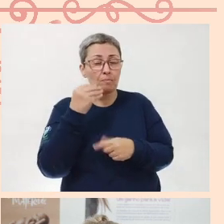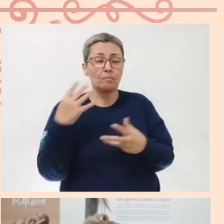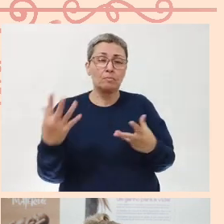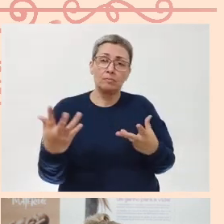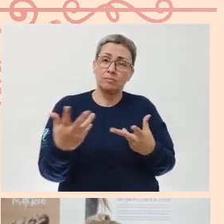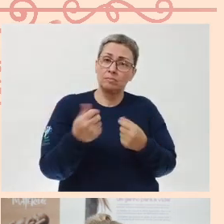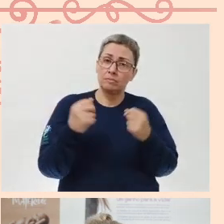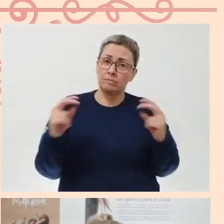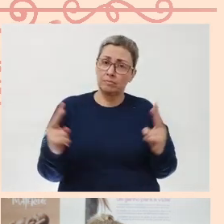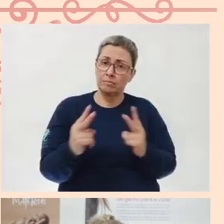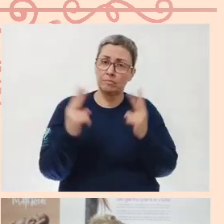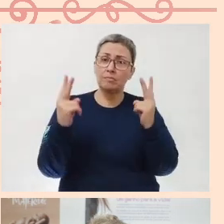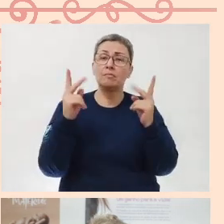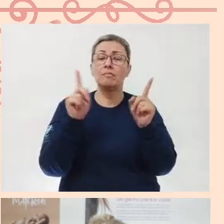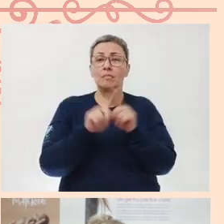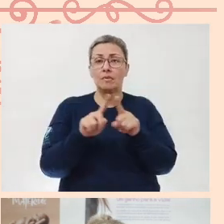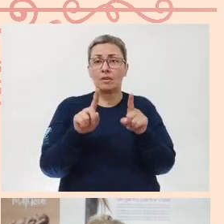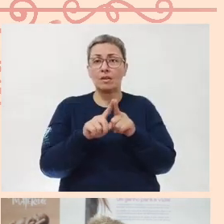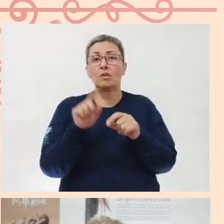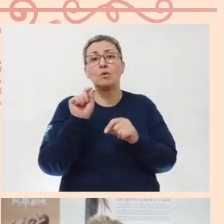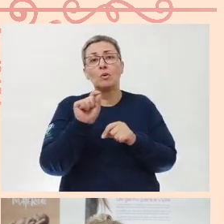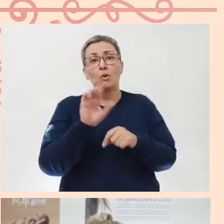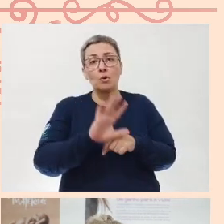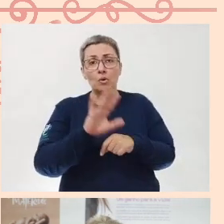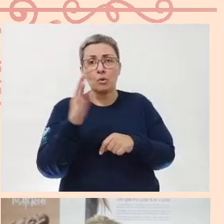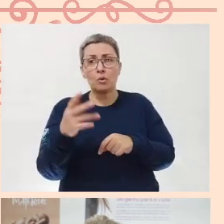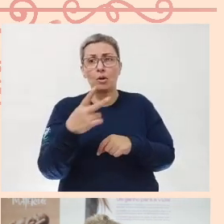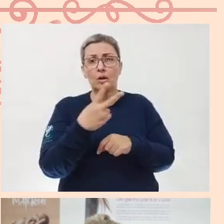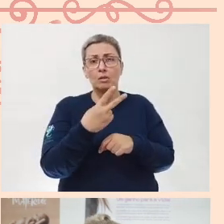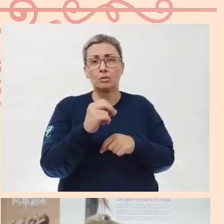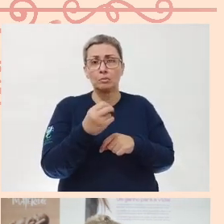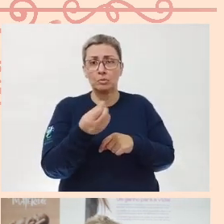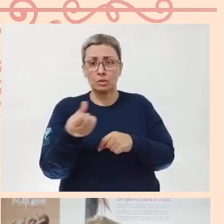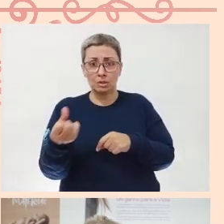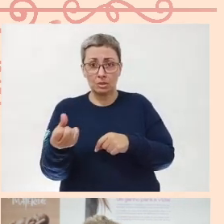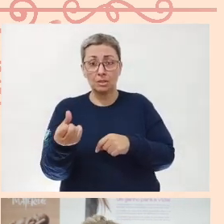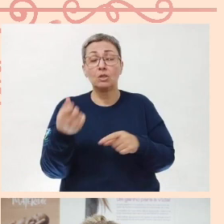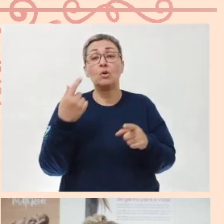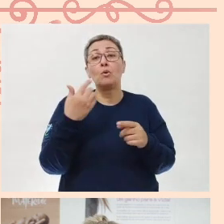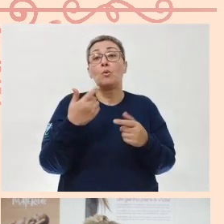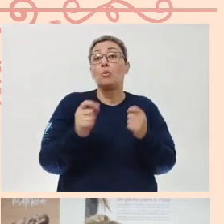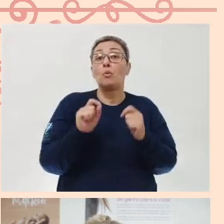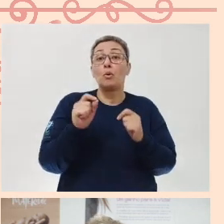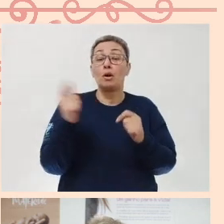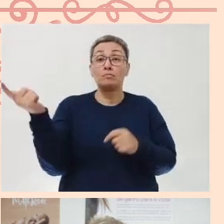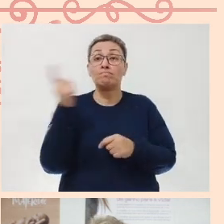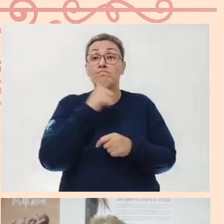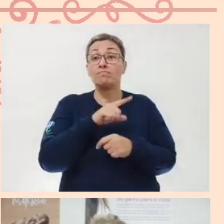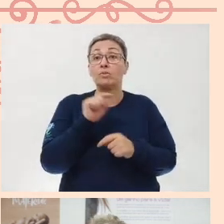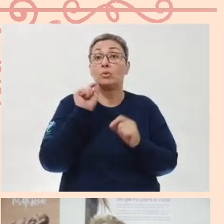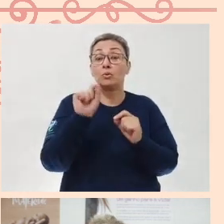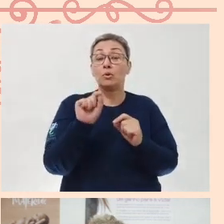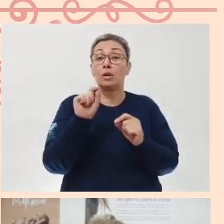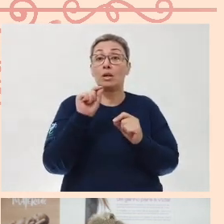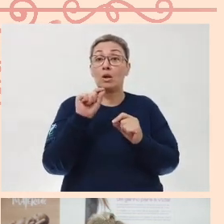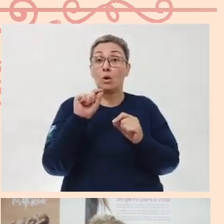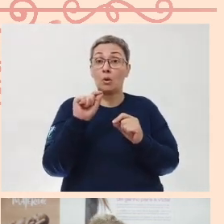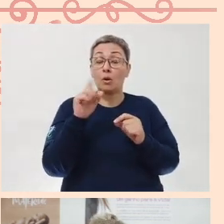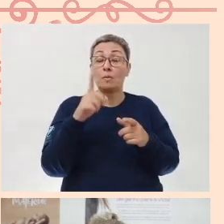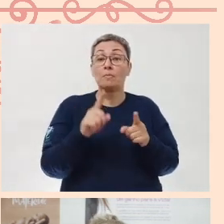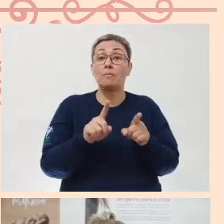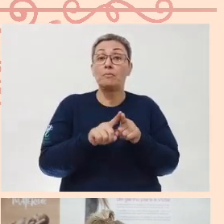Uma experiência extremamente valiosa também ocorreu em 2006, onde